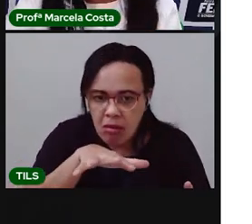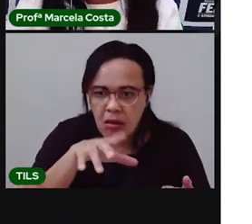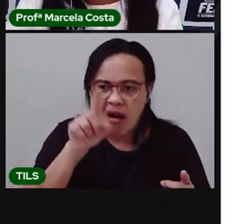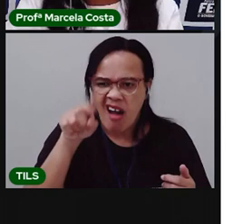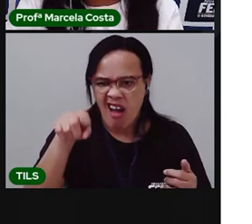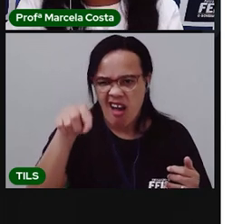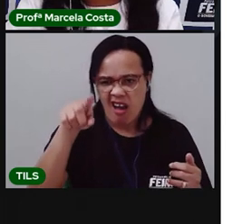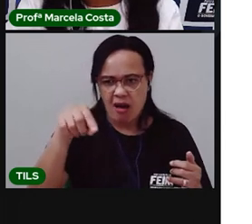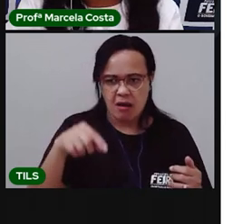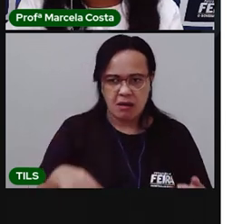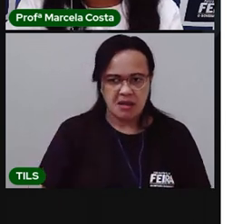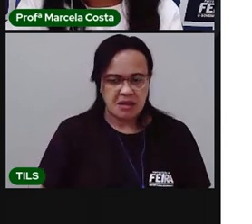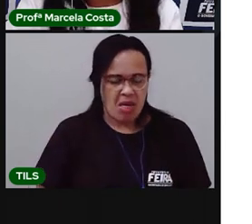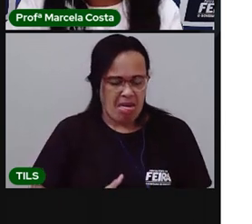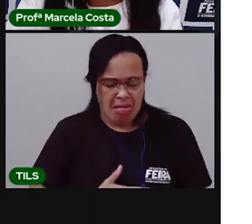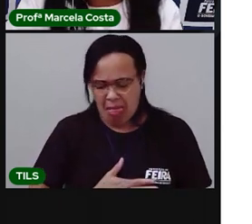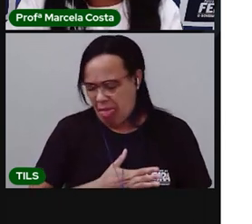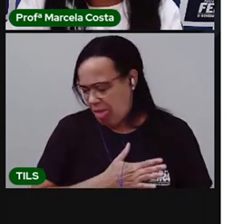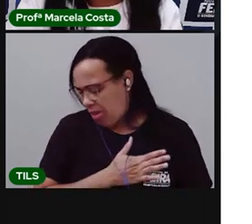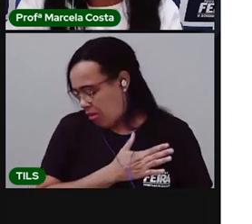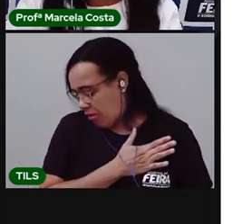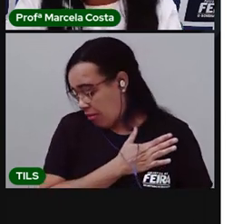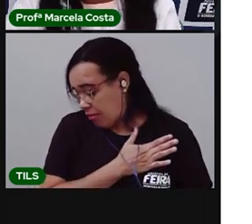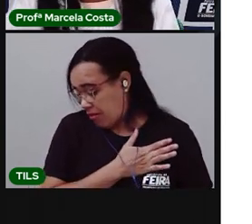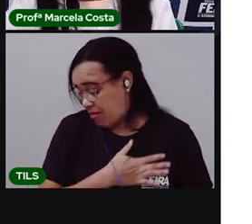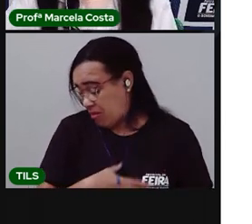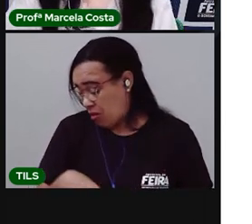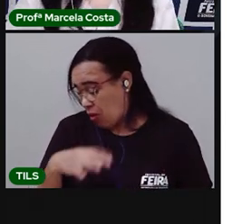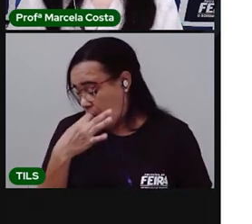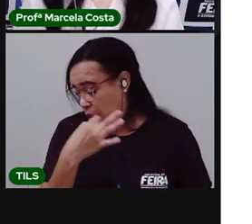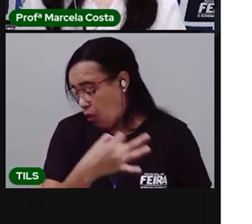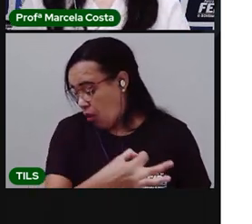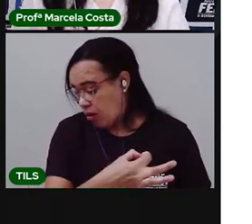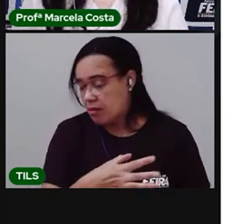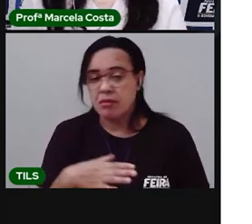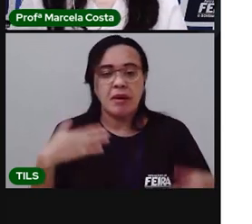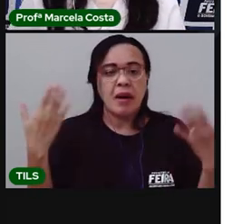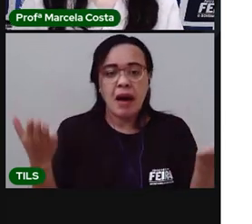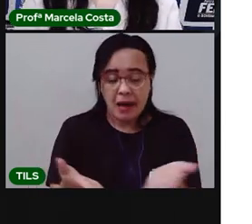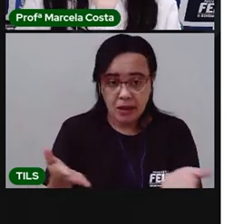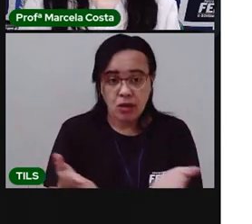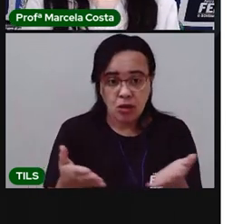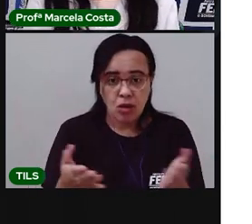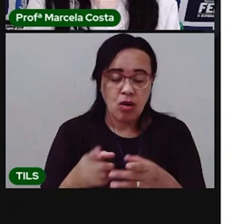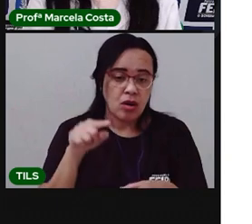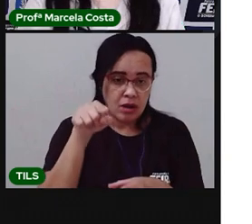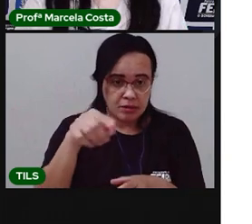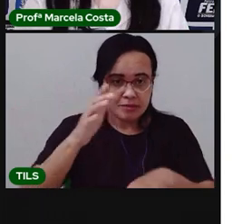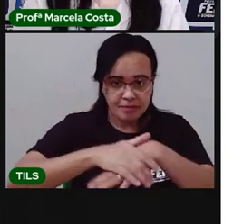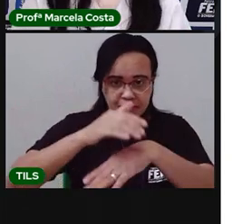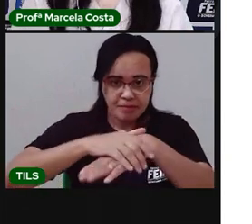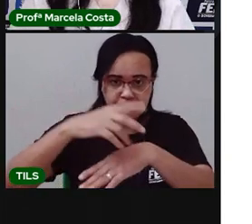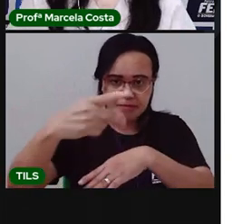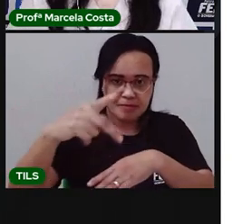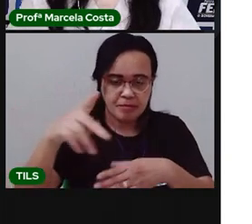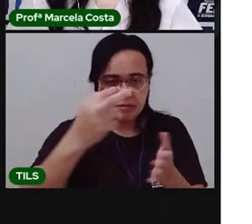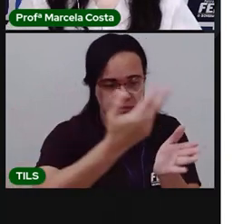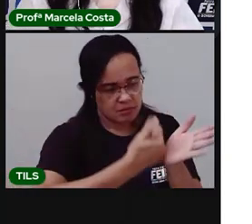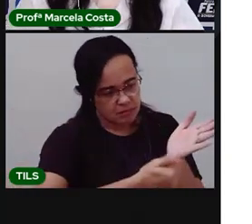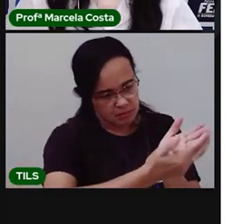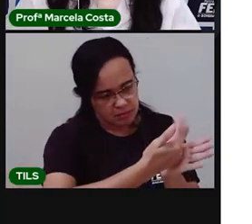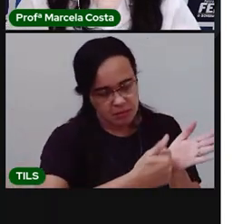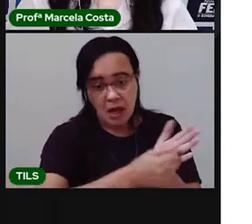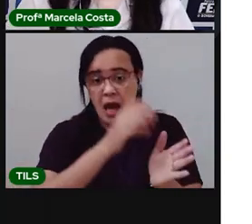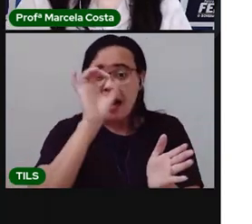Está demonstrando nojo, não é isso? Agora, você vai desenhar a expressão que está indicando